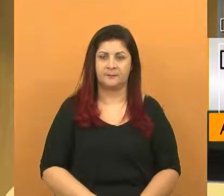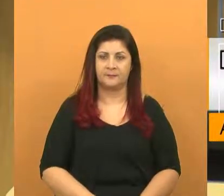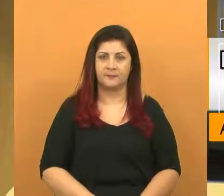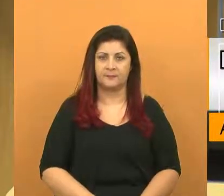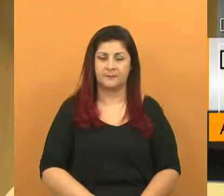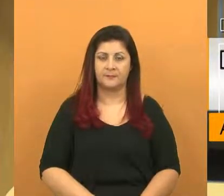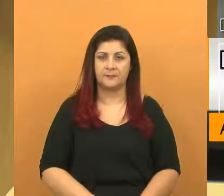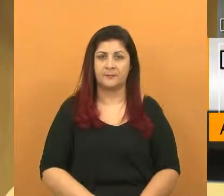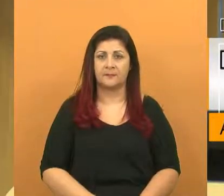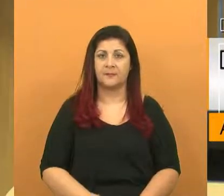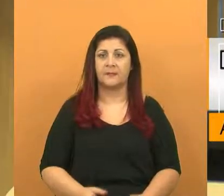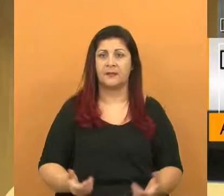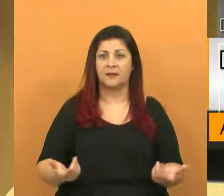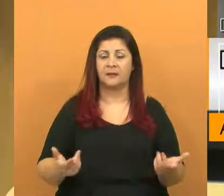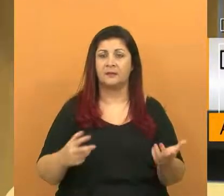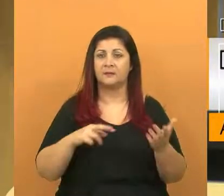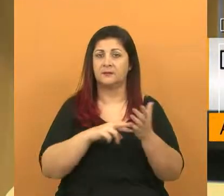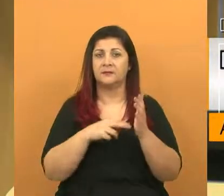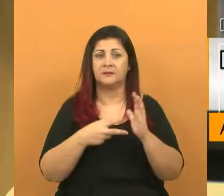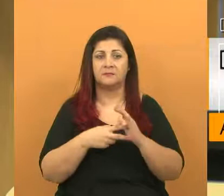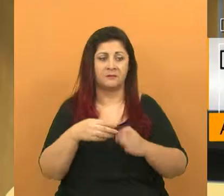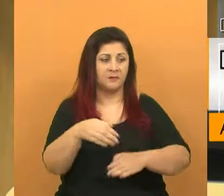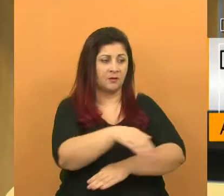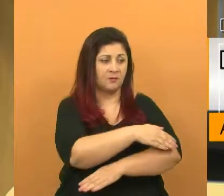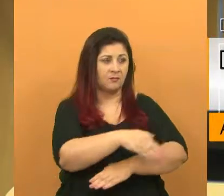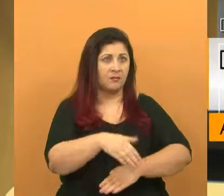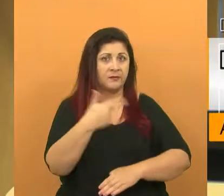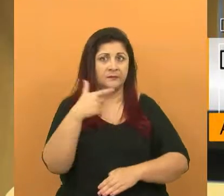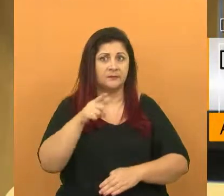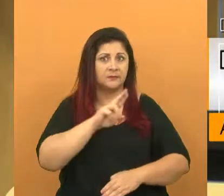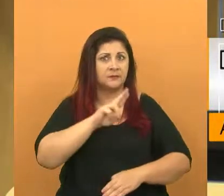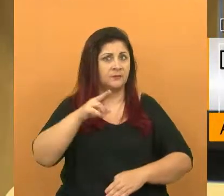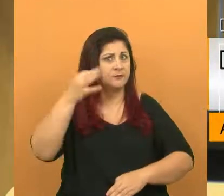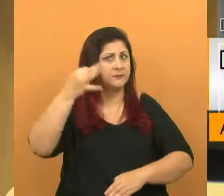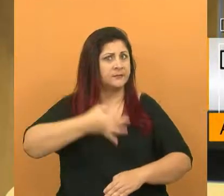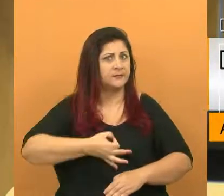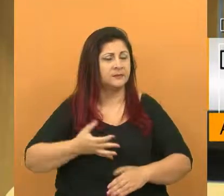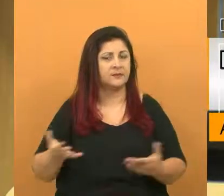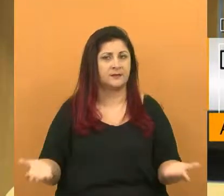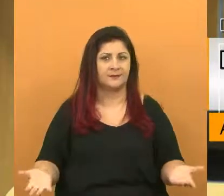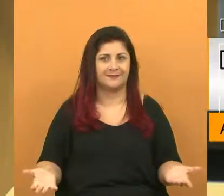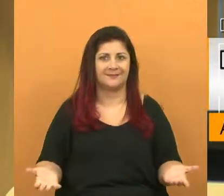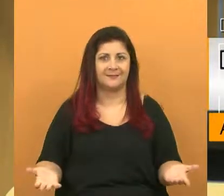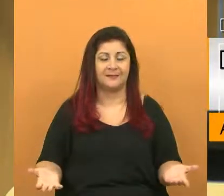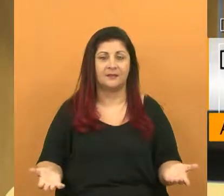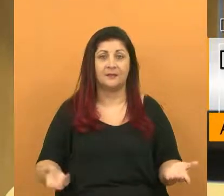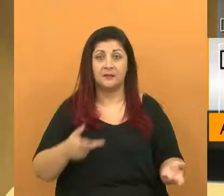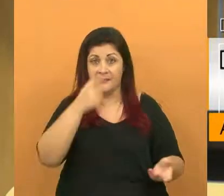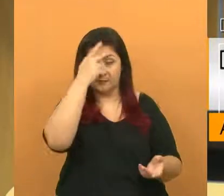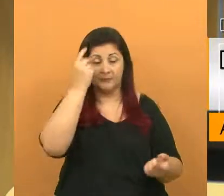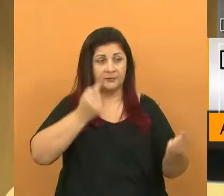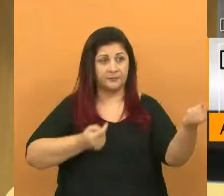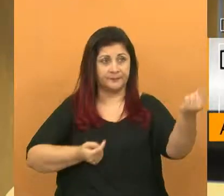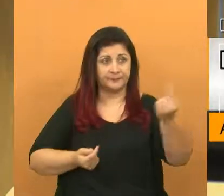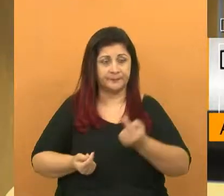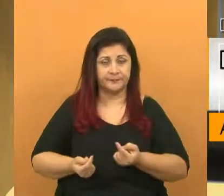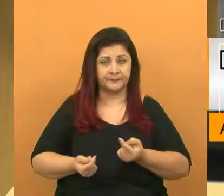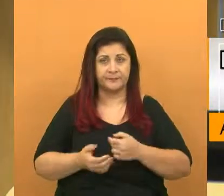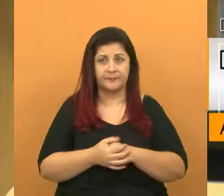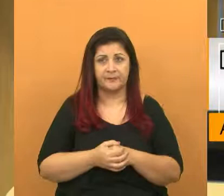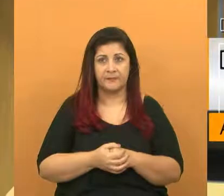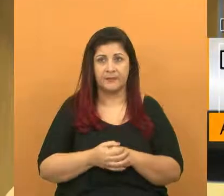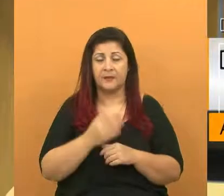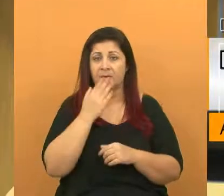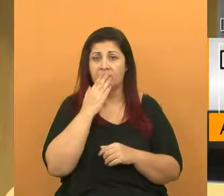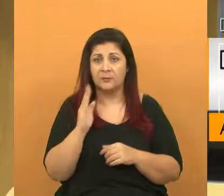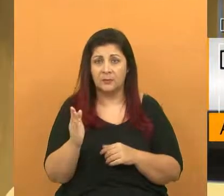tratam-se de ruas ainda sem denominação no aludido loteamento fomos procurados por algumas pessoas do bairro lagoa azul para que